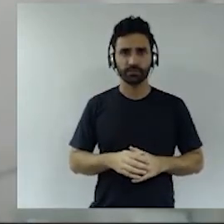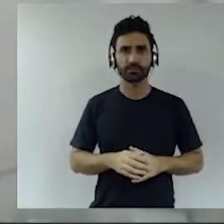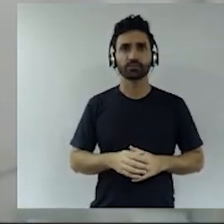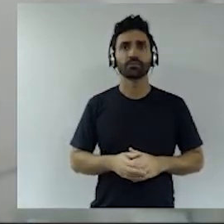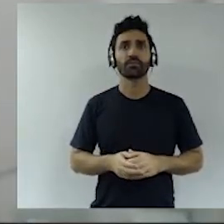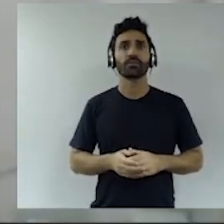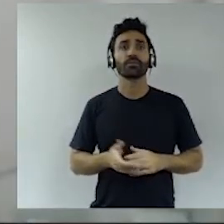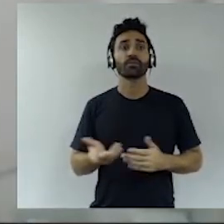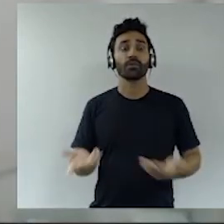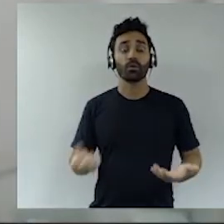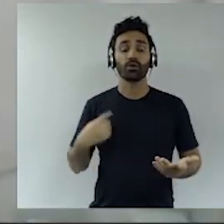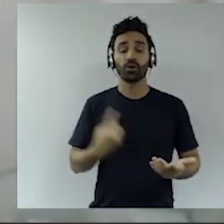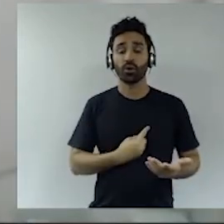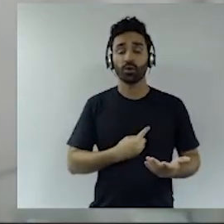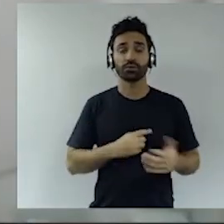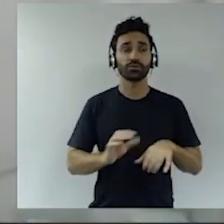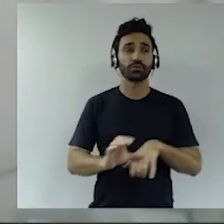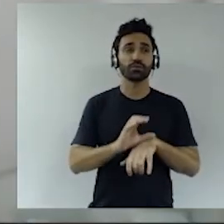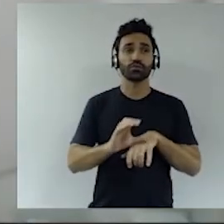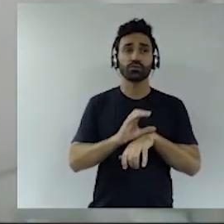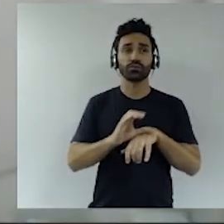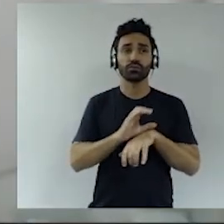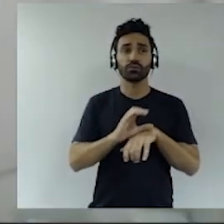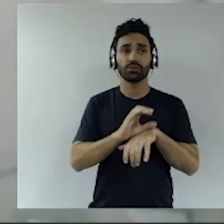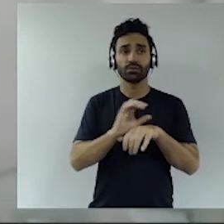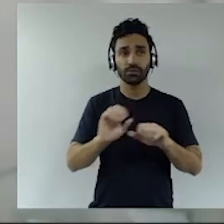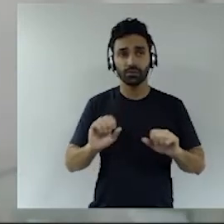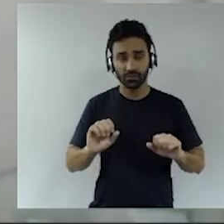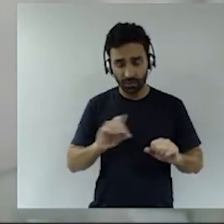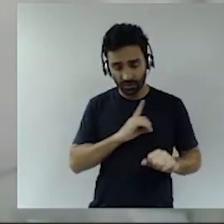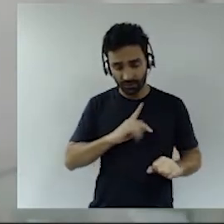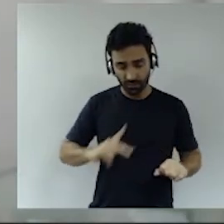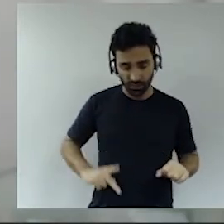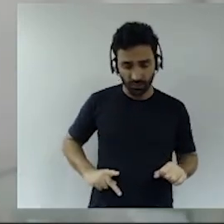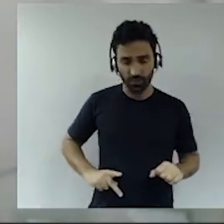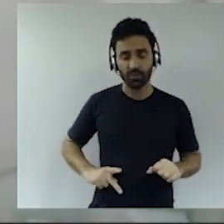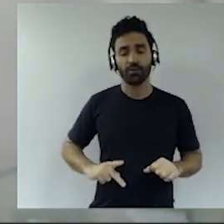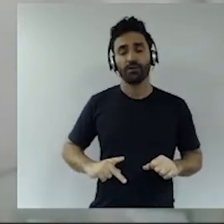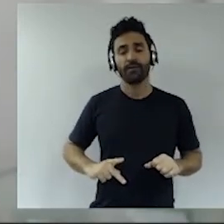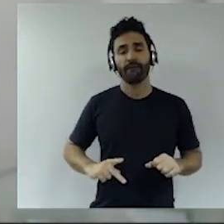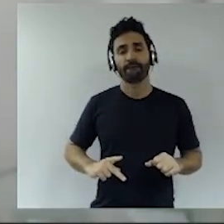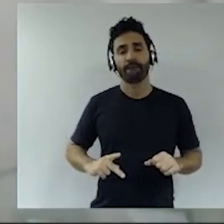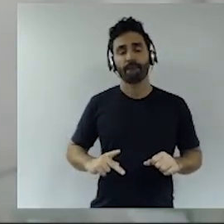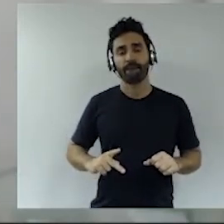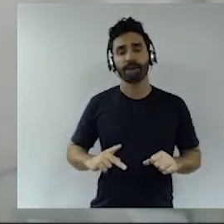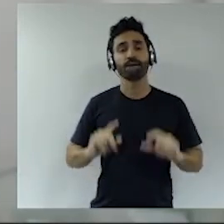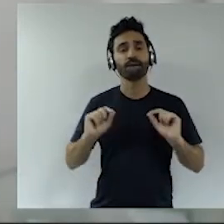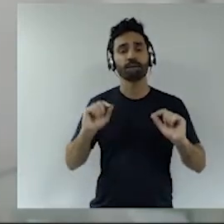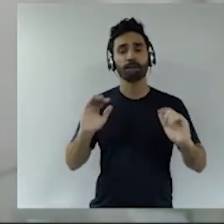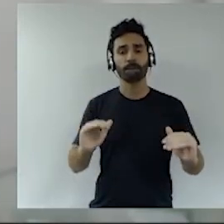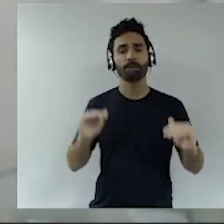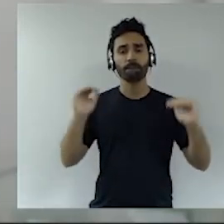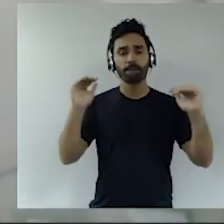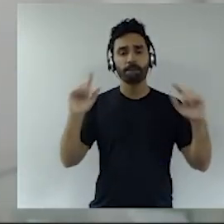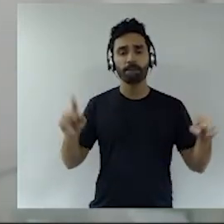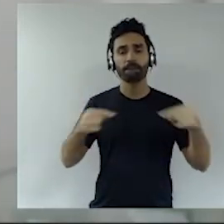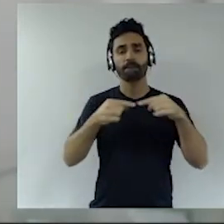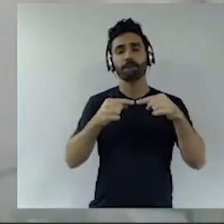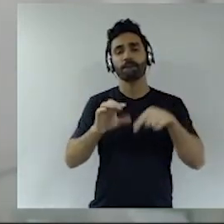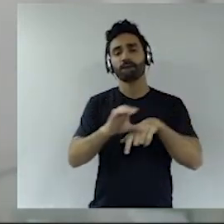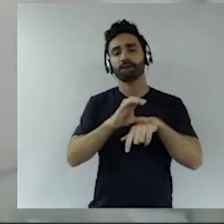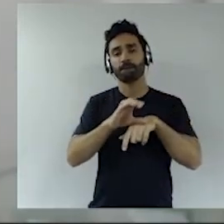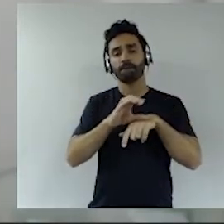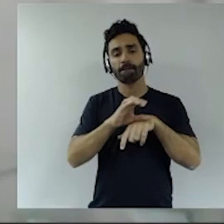nossa Constituição elevou a Defensoria Pública, as defensorias públicas, a um patamar constitucional